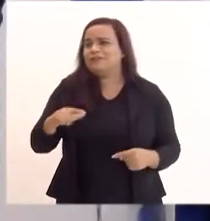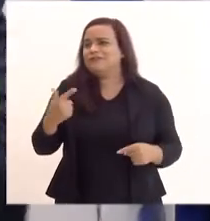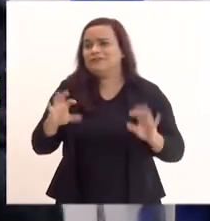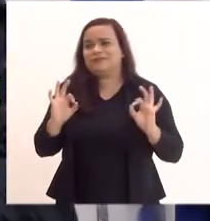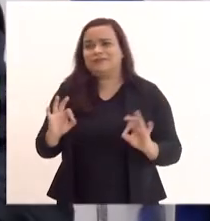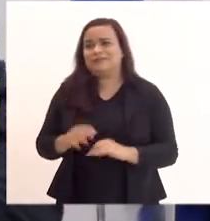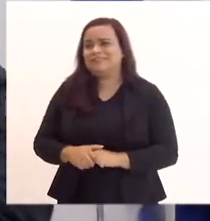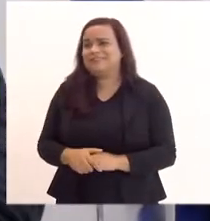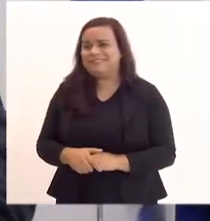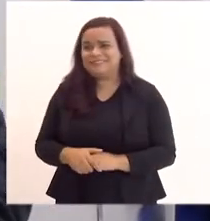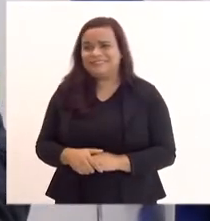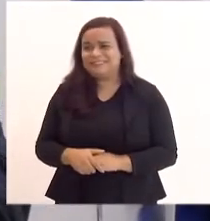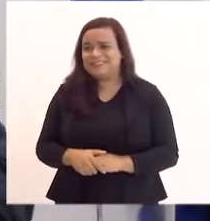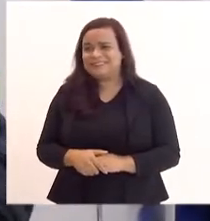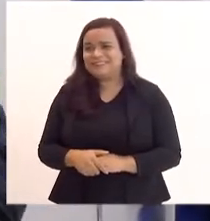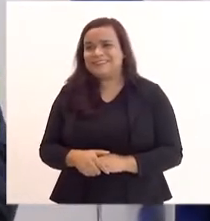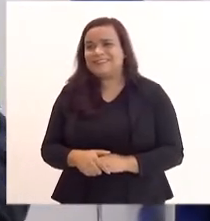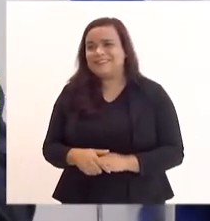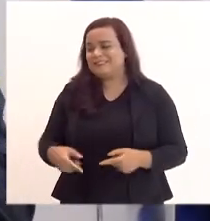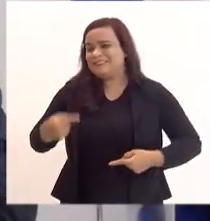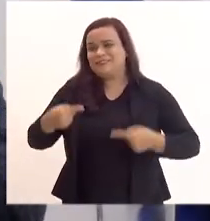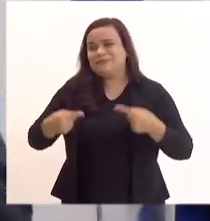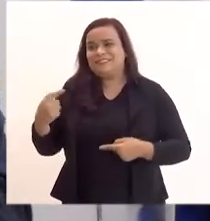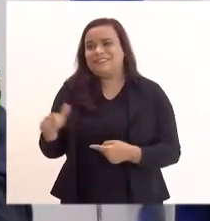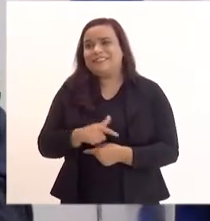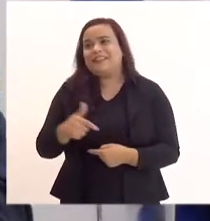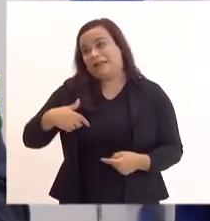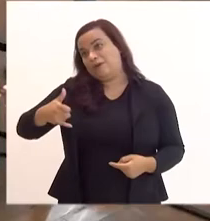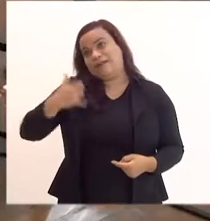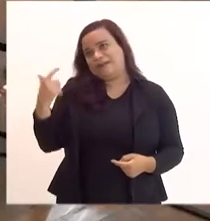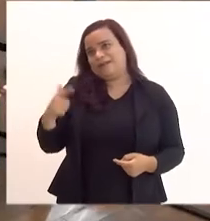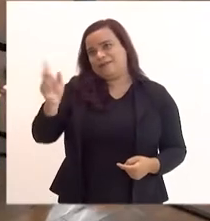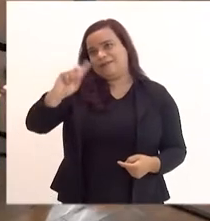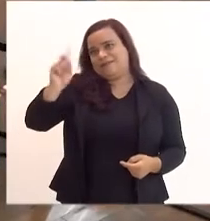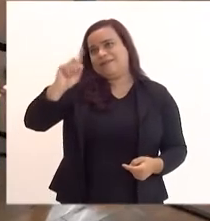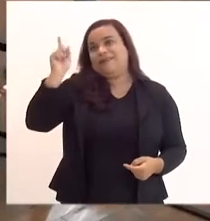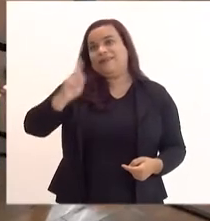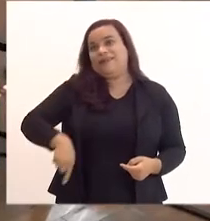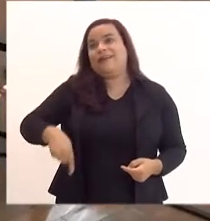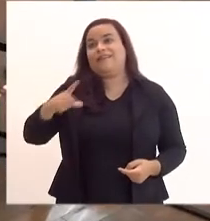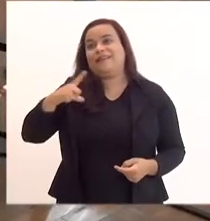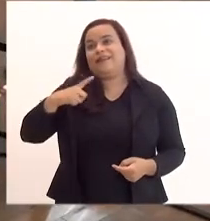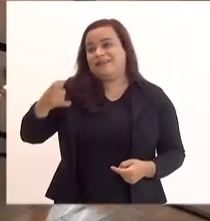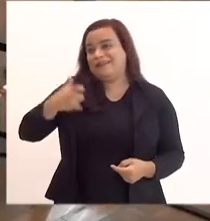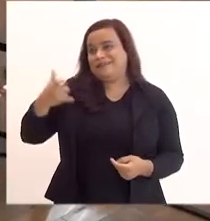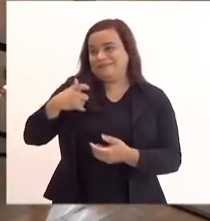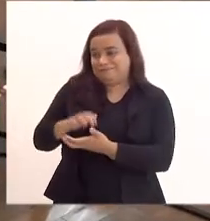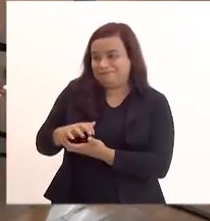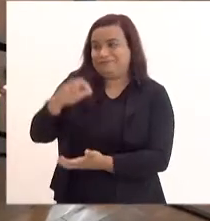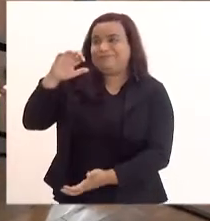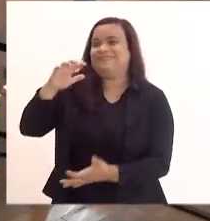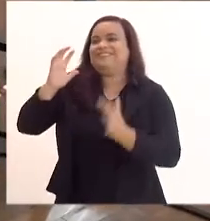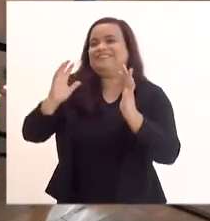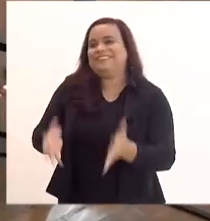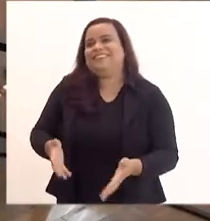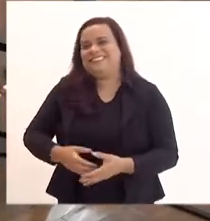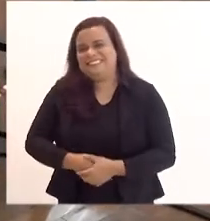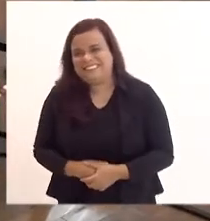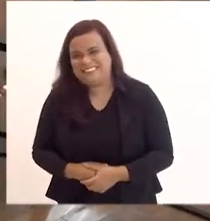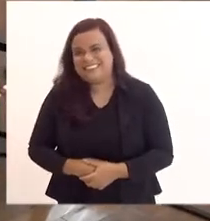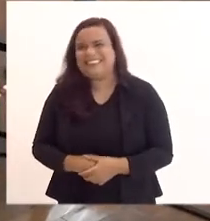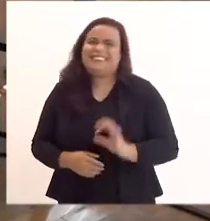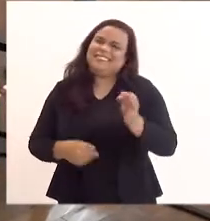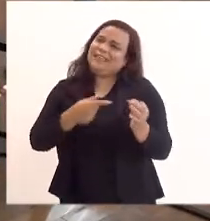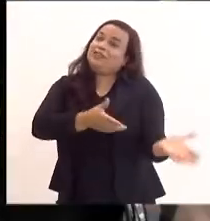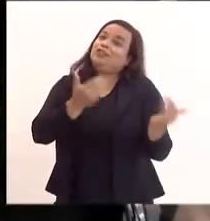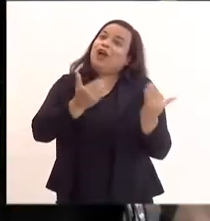nominal. Deputado Márcio. Não, não é que eu não tenho idade, não. É que eu tenho muita idade. É que Vossa Excelência é